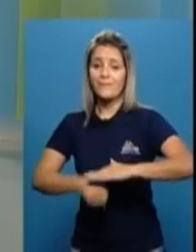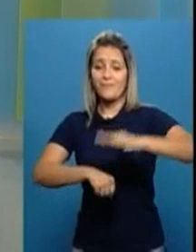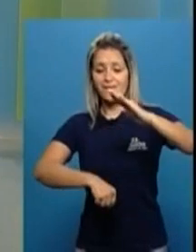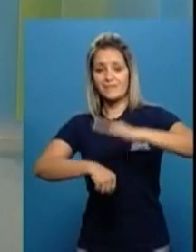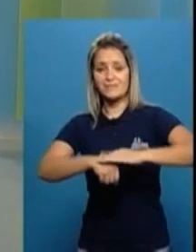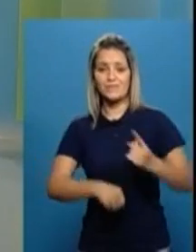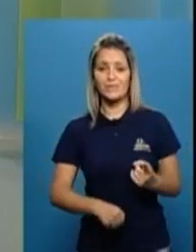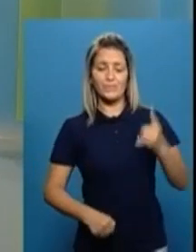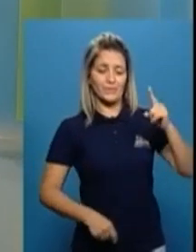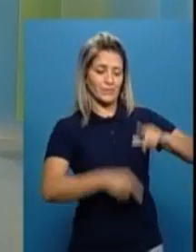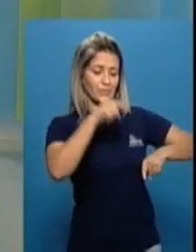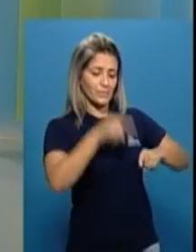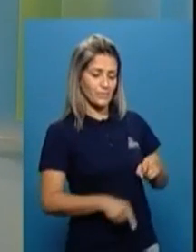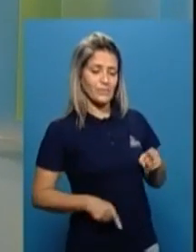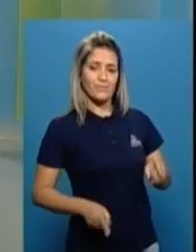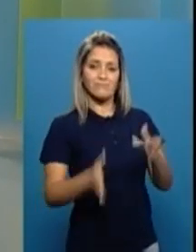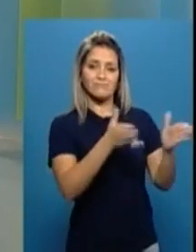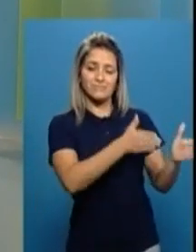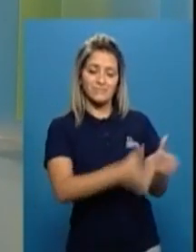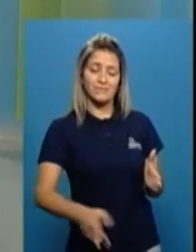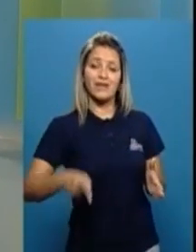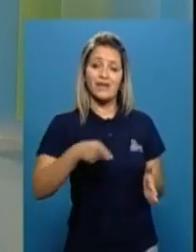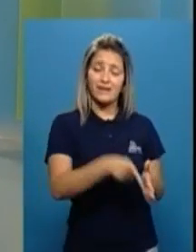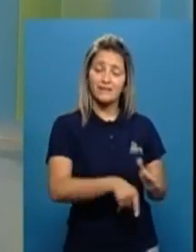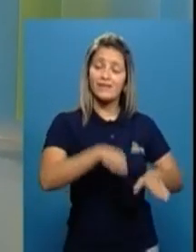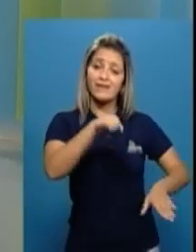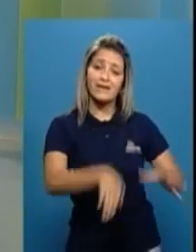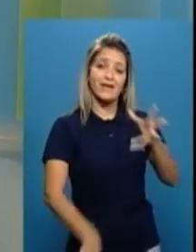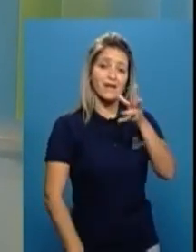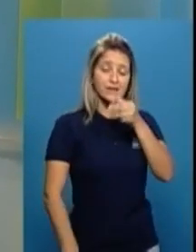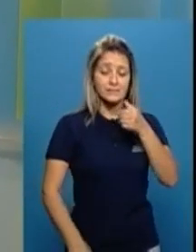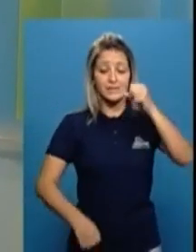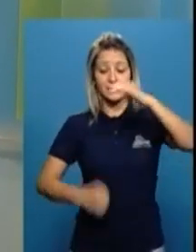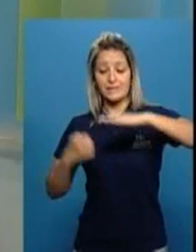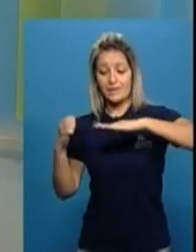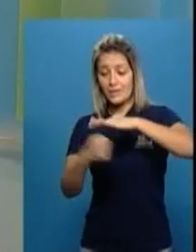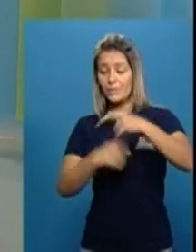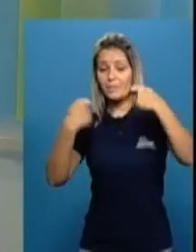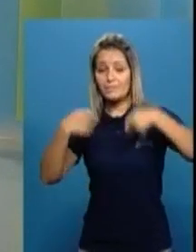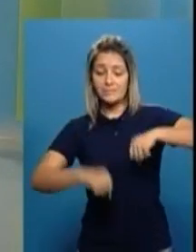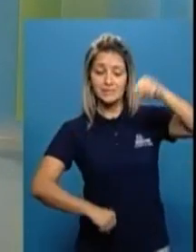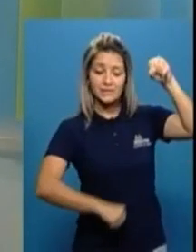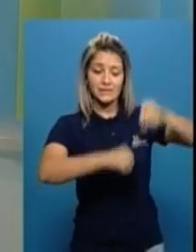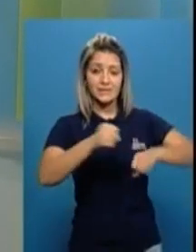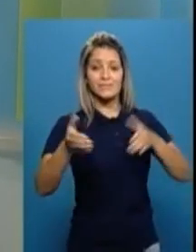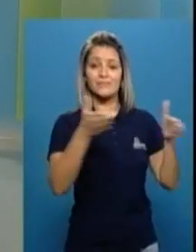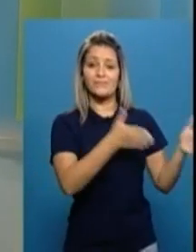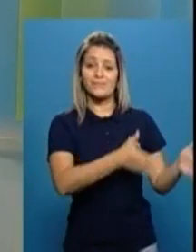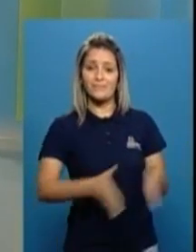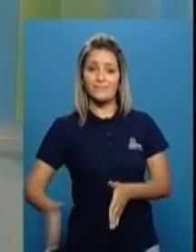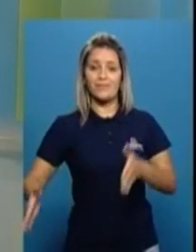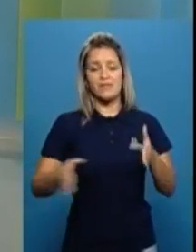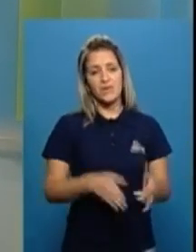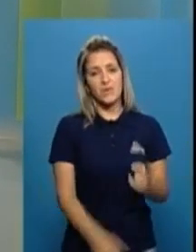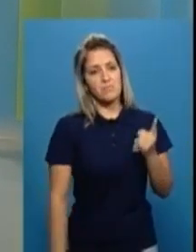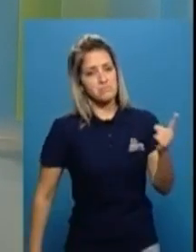uma operação ou outra. E a empresa precisa, às vezes, ter máquinas para aquela produção, ter máquinas em